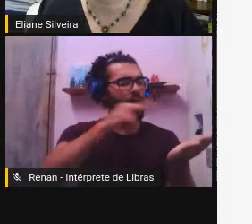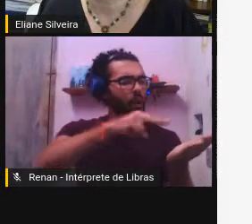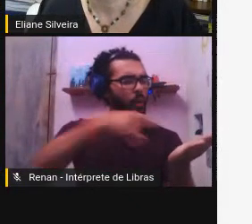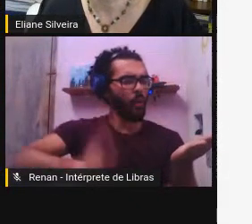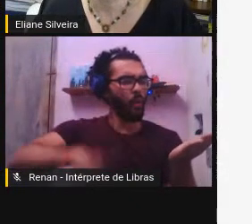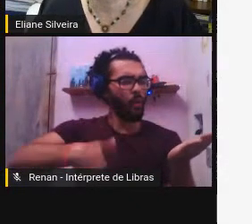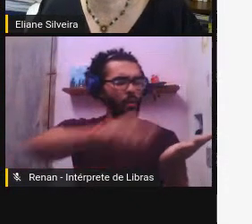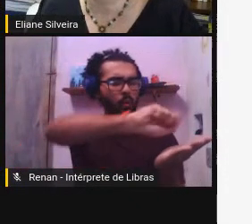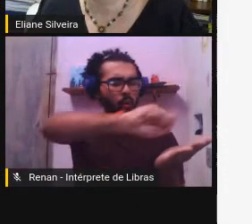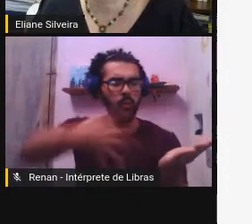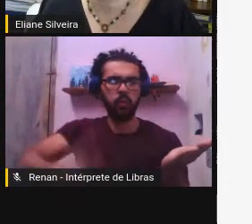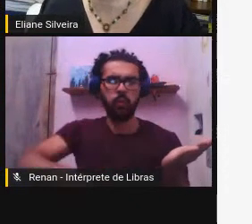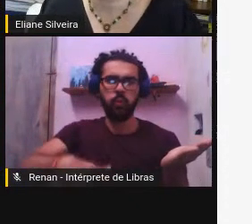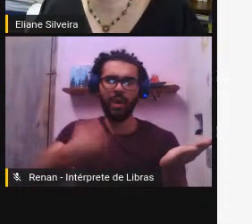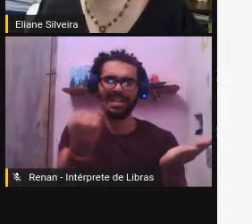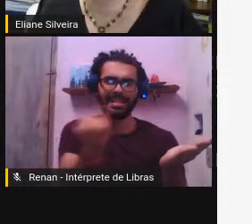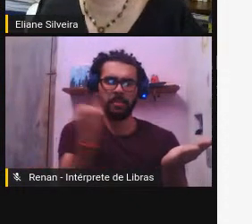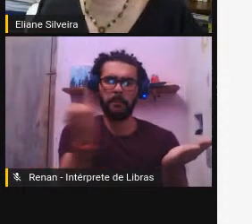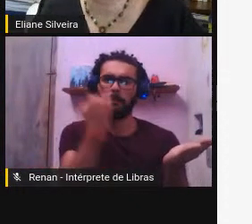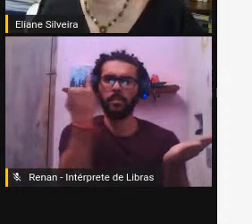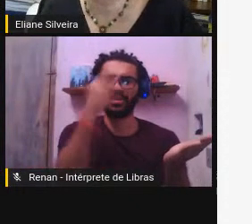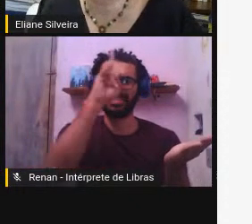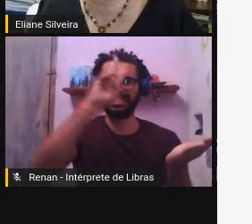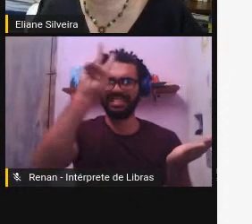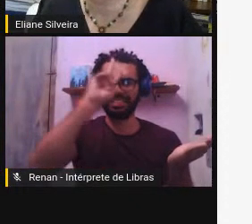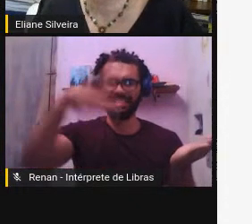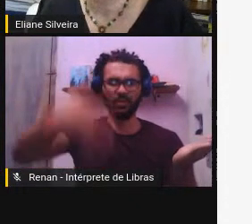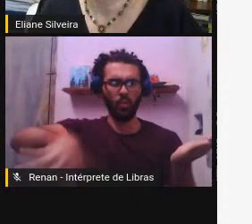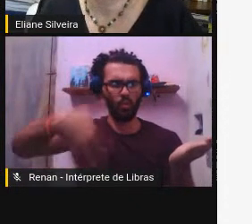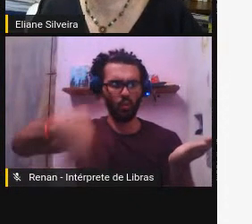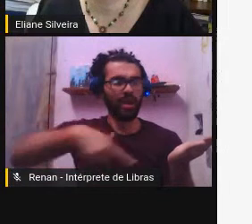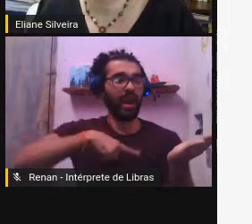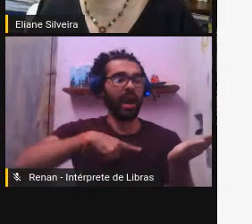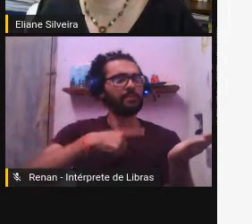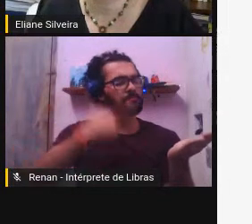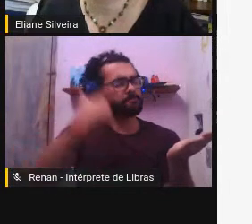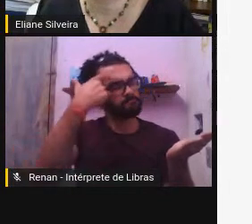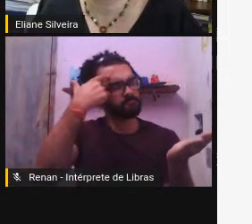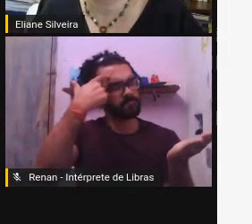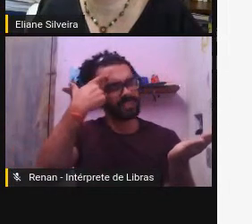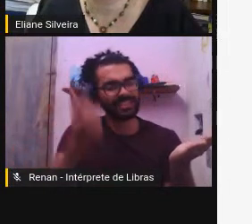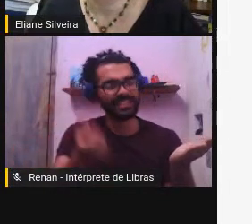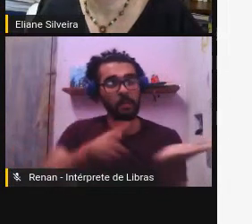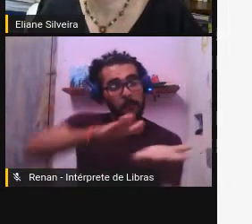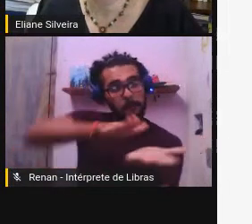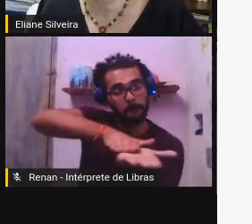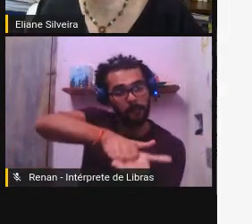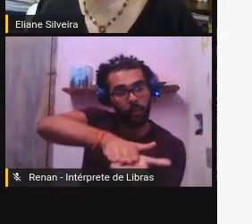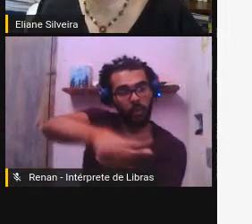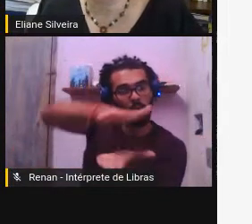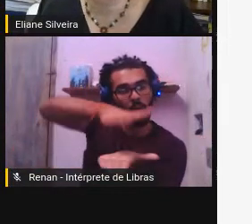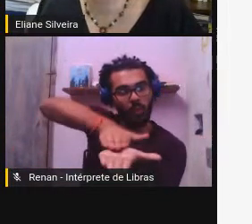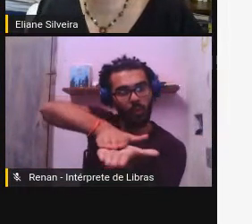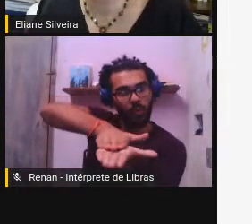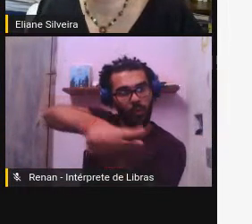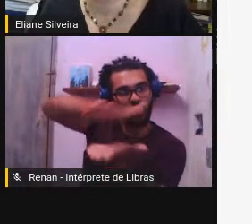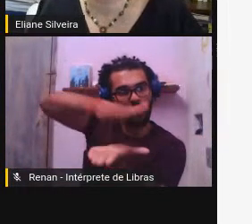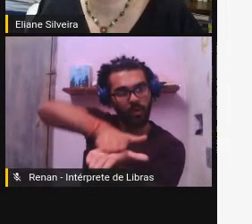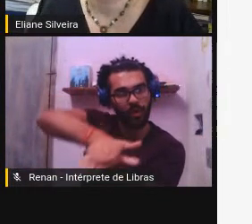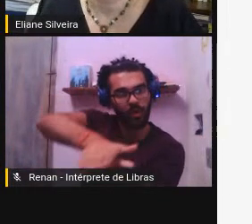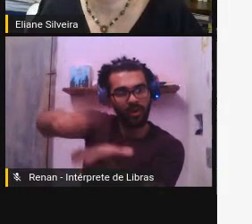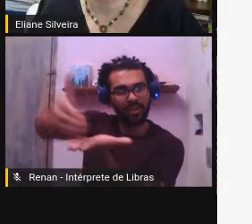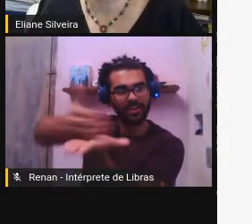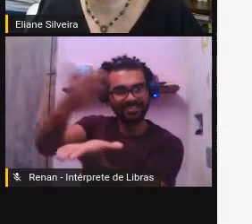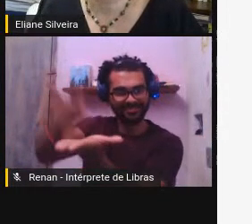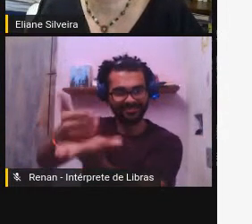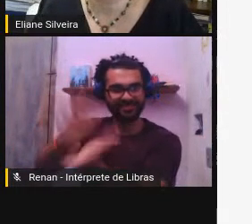teórico, ele se propôs a transcrevê-lo e publicá-lo, o que aconteceu em 1960. Vocês vejam, ele chegou em 1950